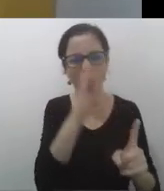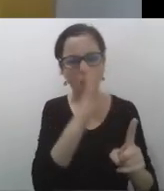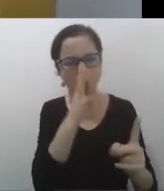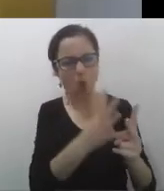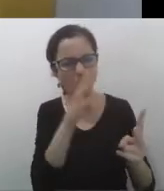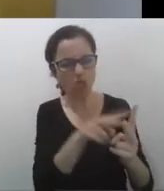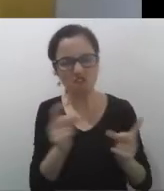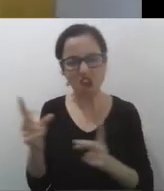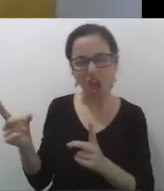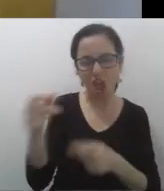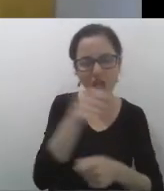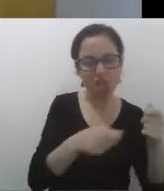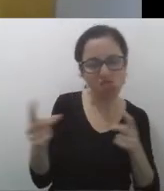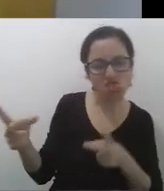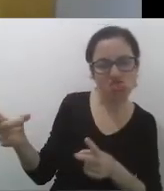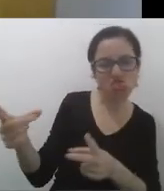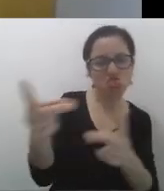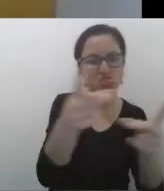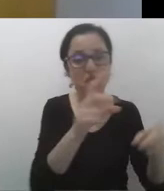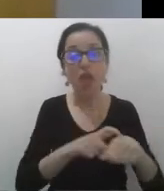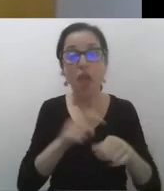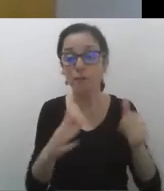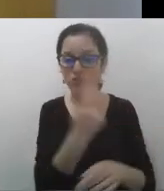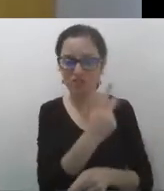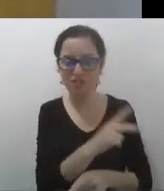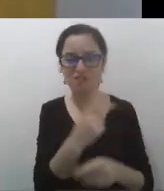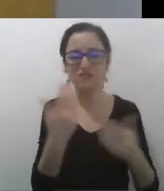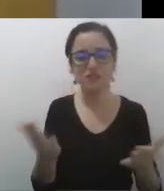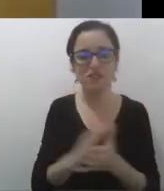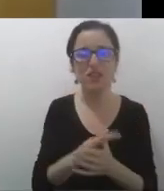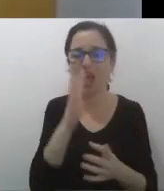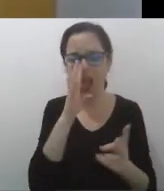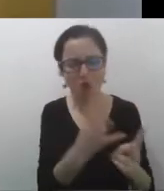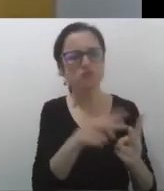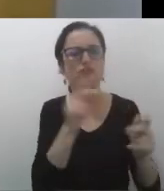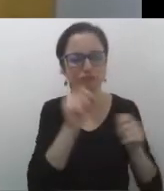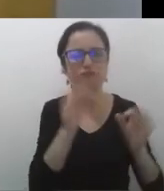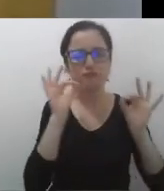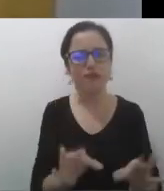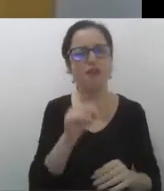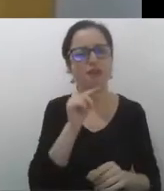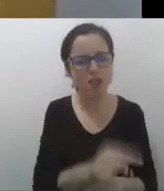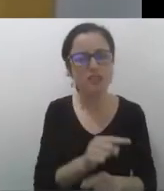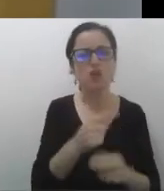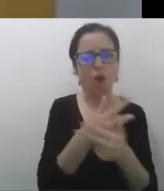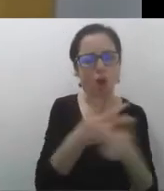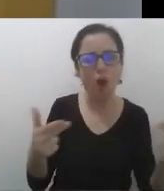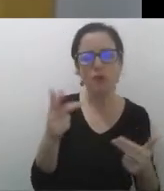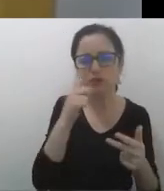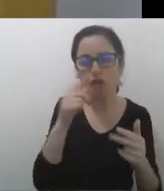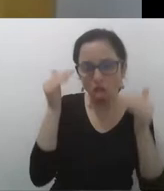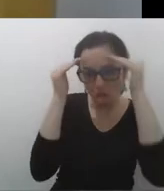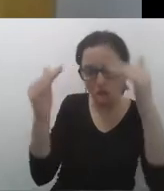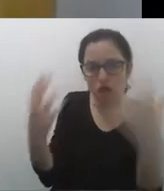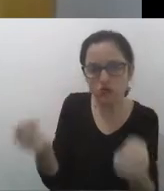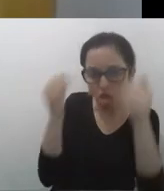Que eram acusados de serem vendilhões do templo, eles eram acusados de fazerem